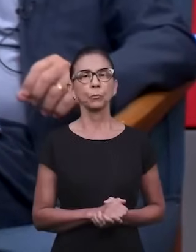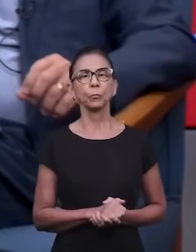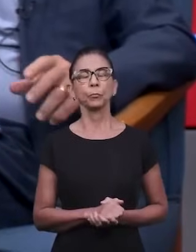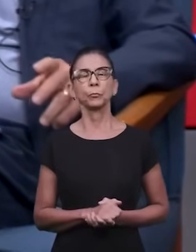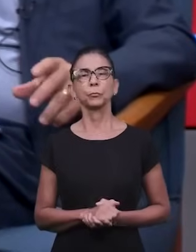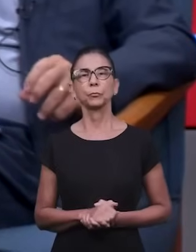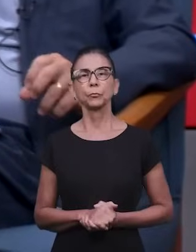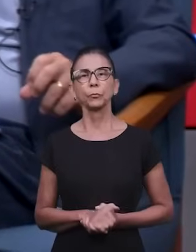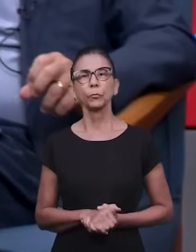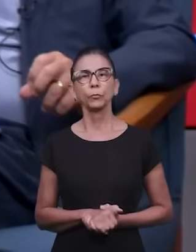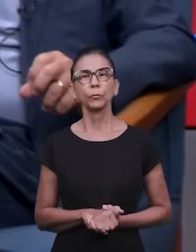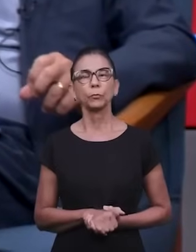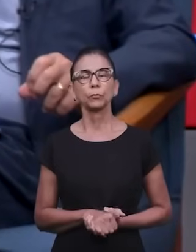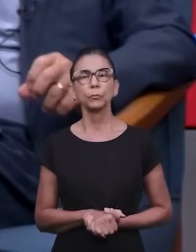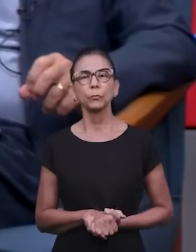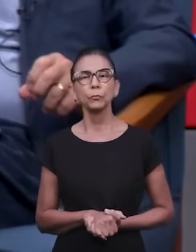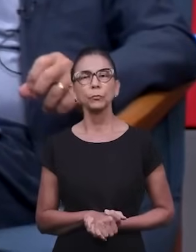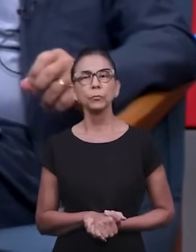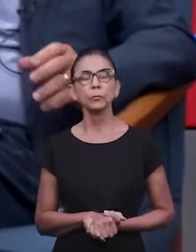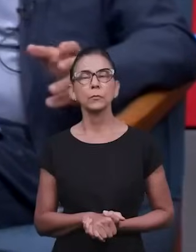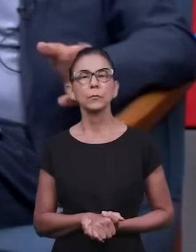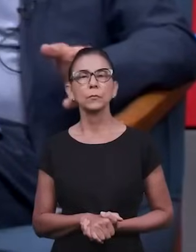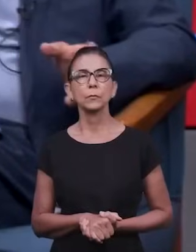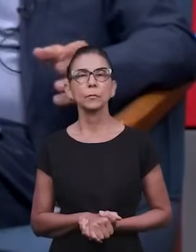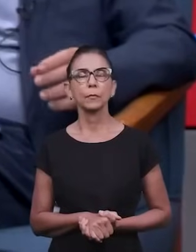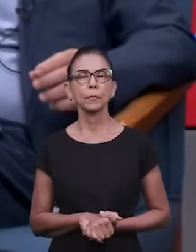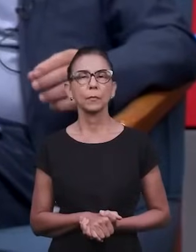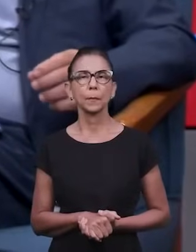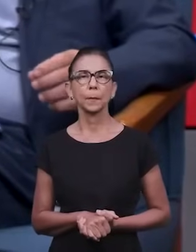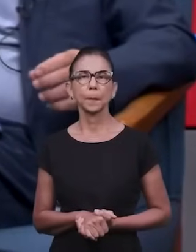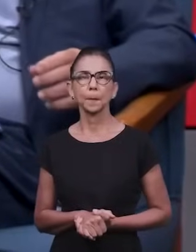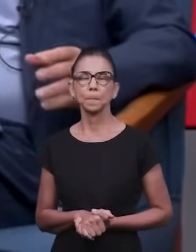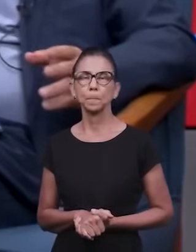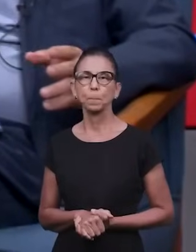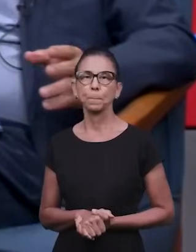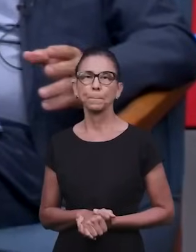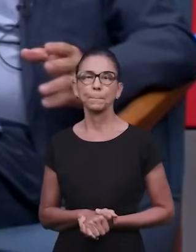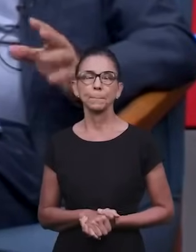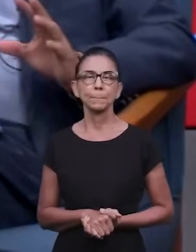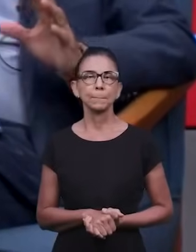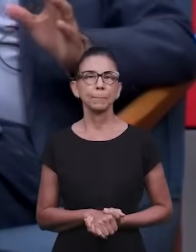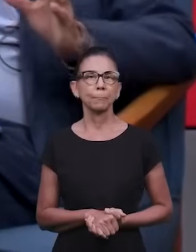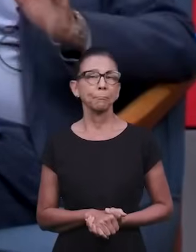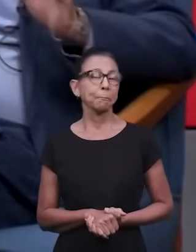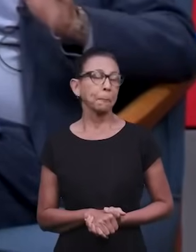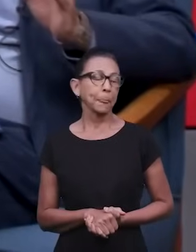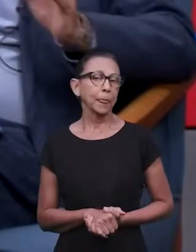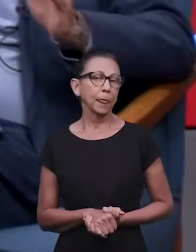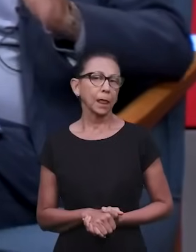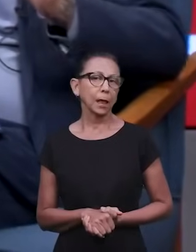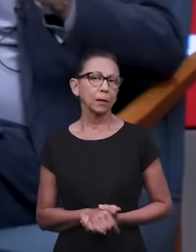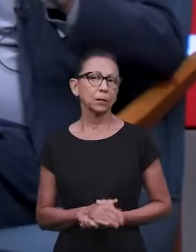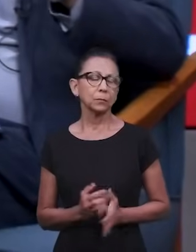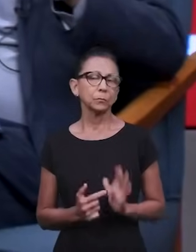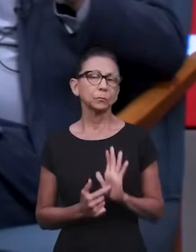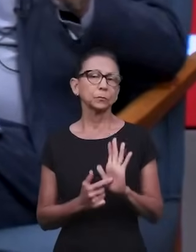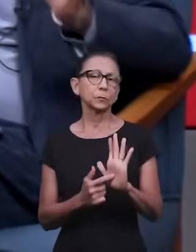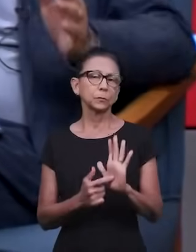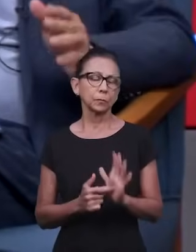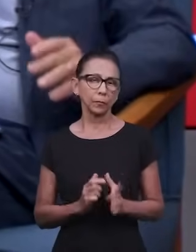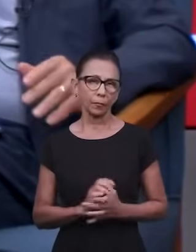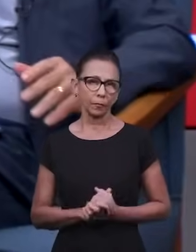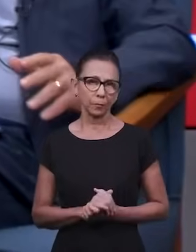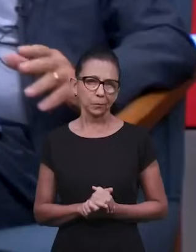no primeiro momento nós falamos que é Sem nenhuma